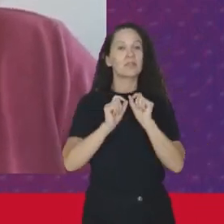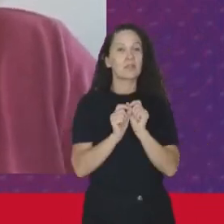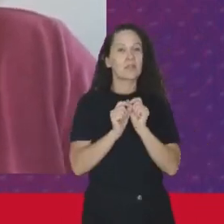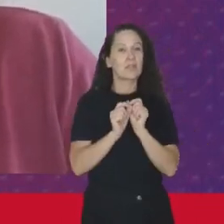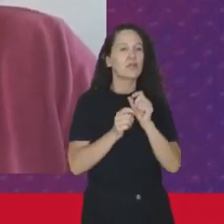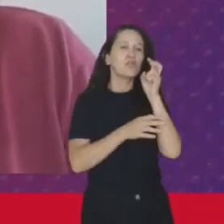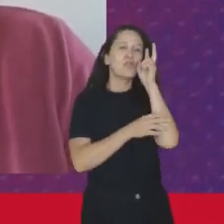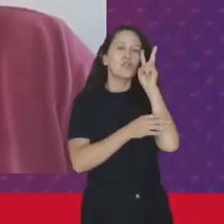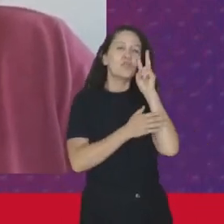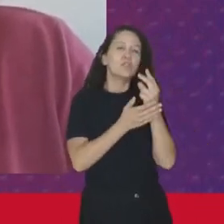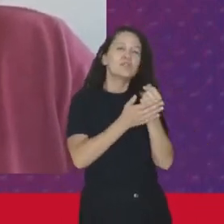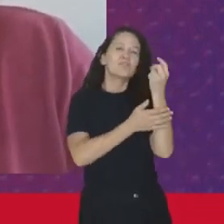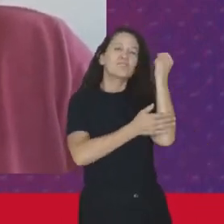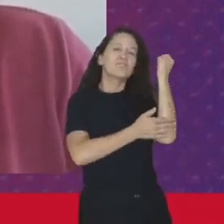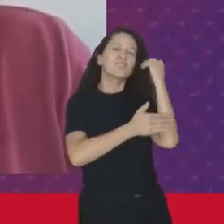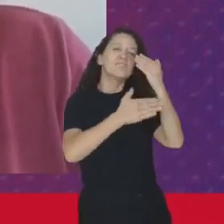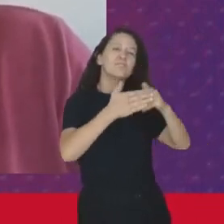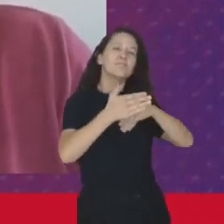larga história